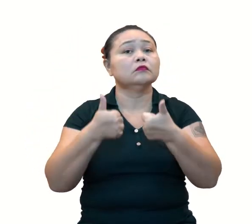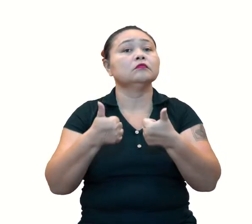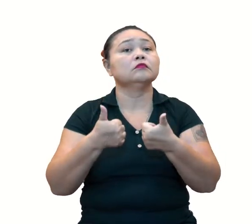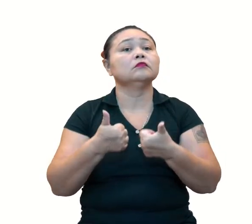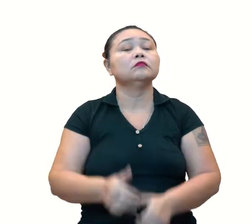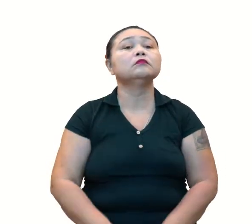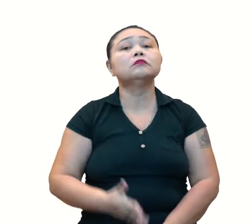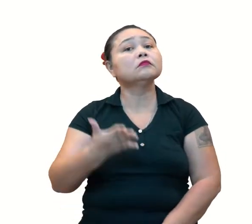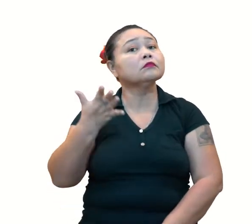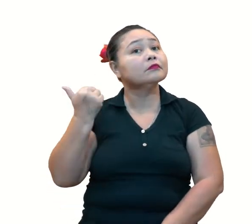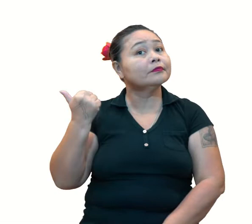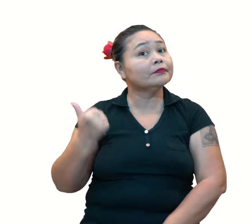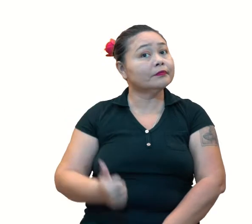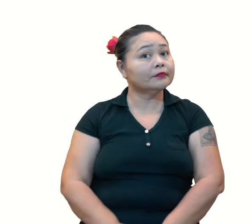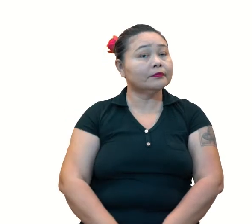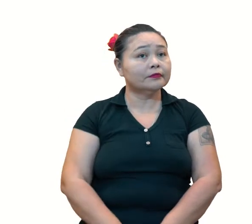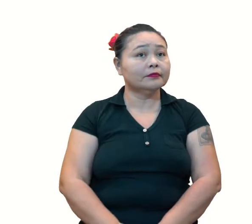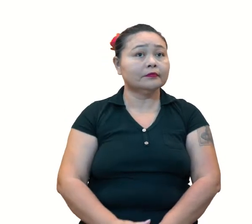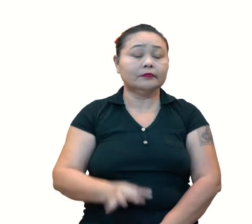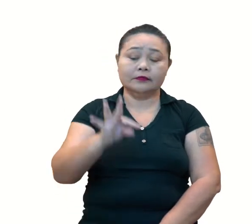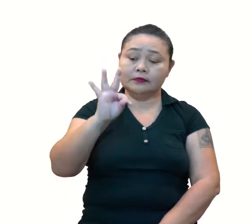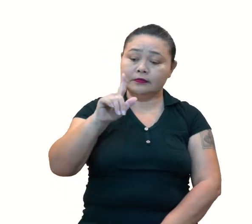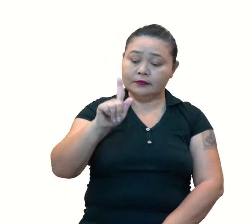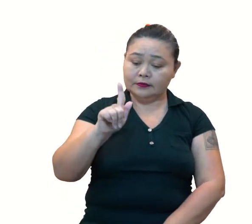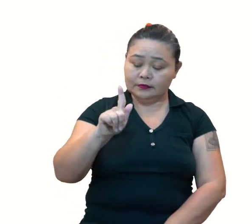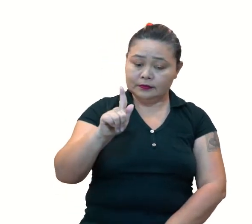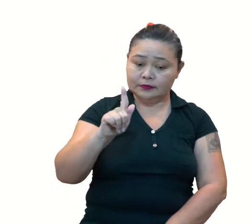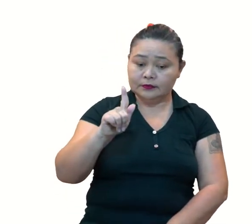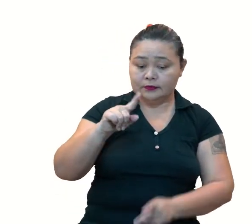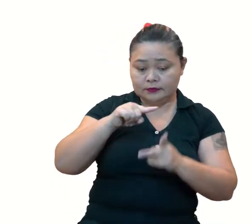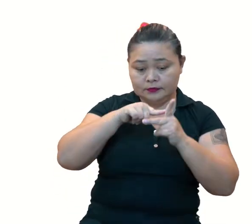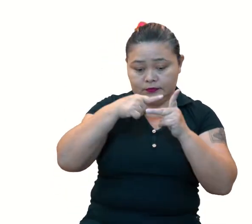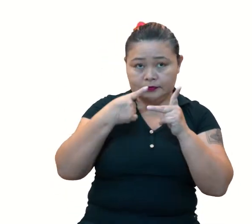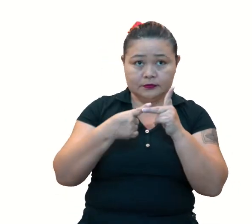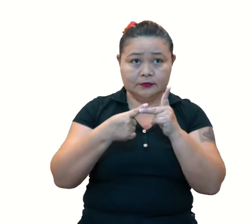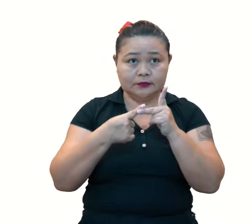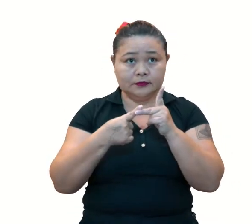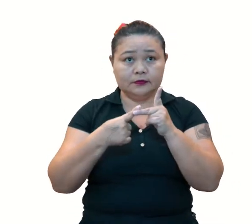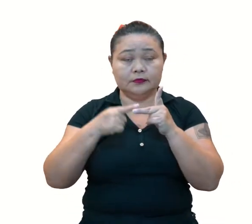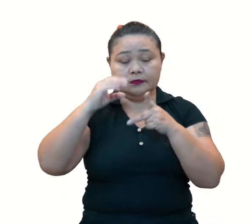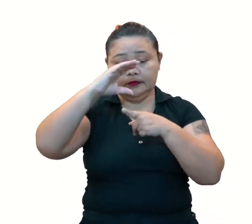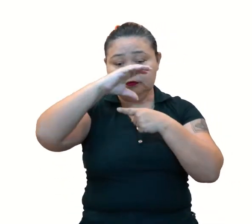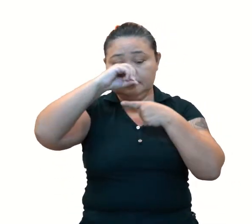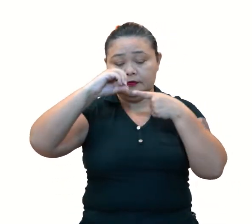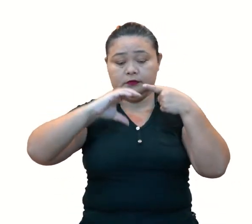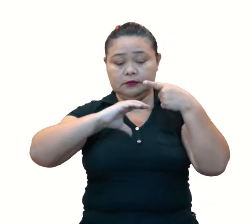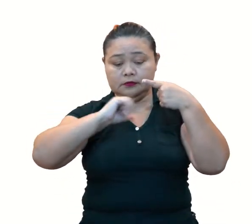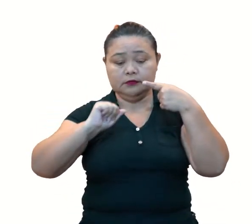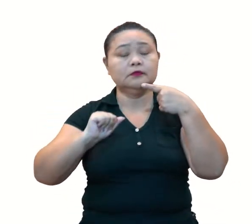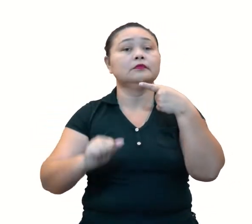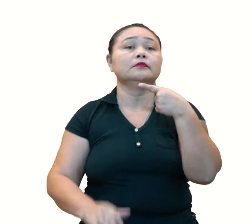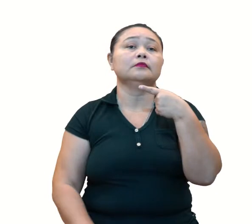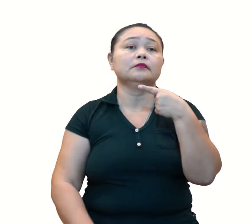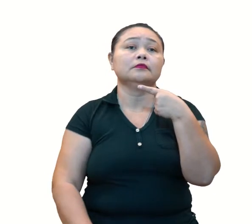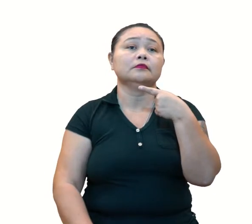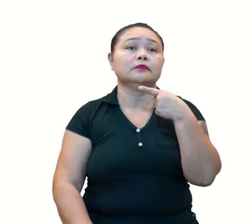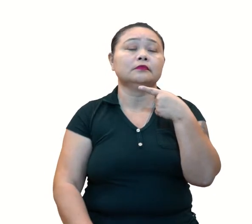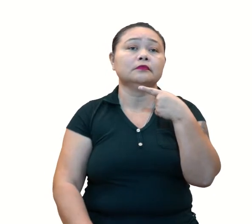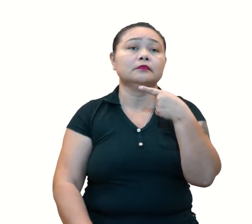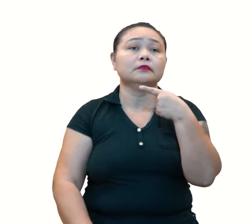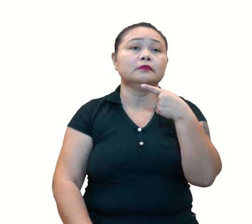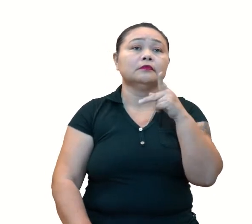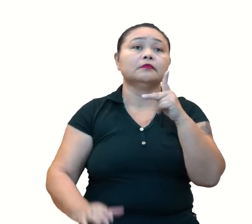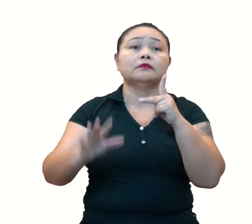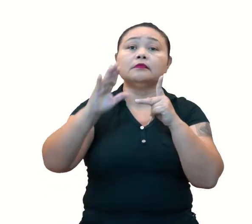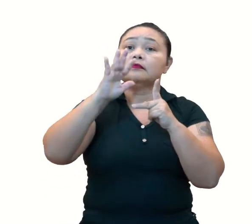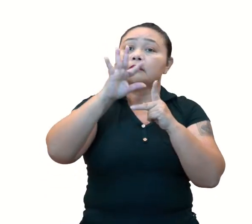então? Tangente de algum ângulo é o cateto oposto sobre o cateto adjacente. Tangente de